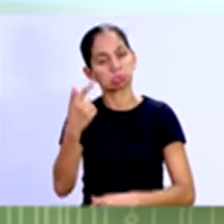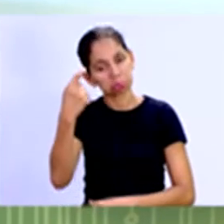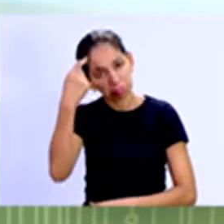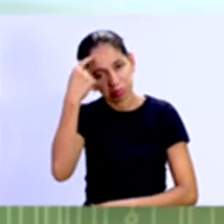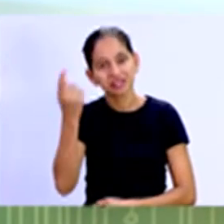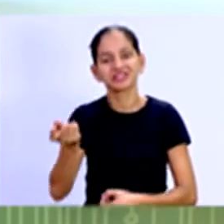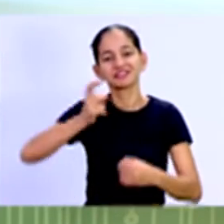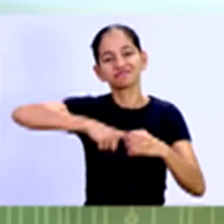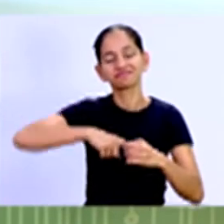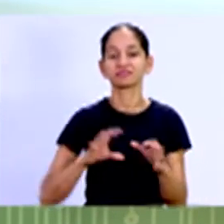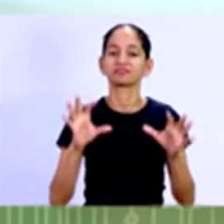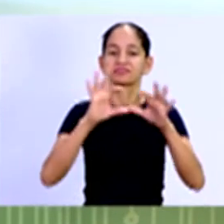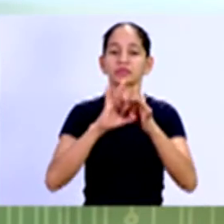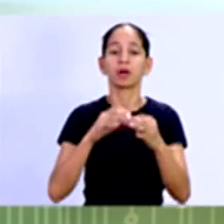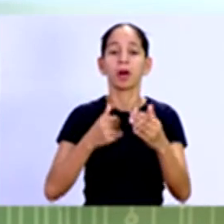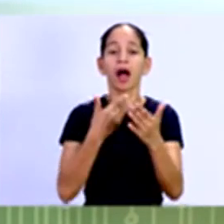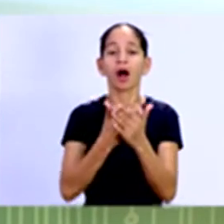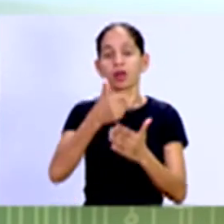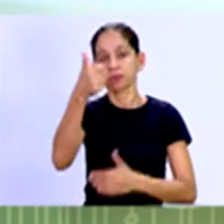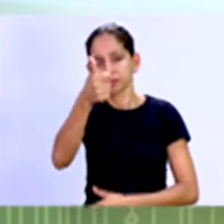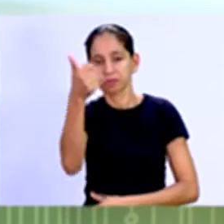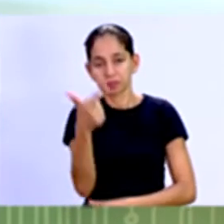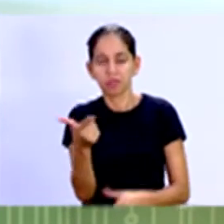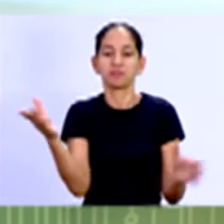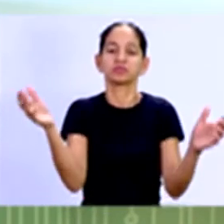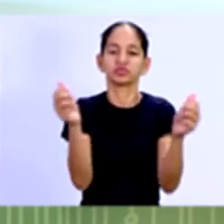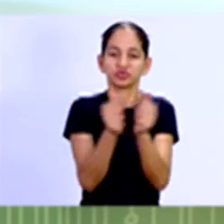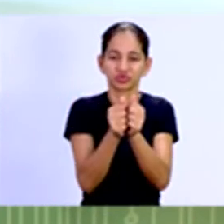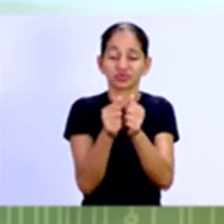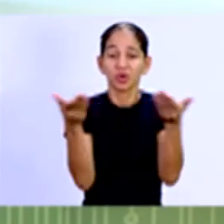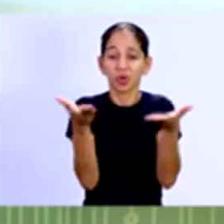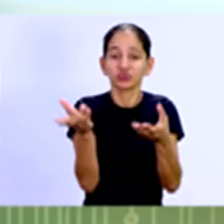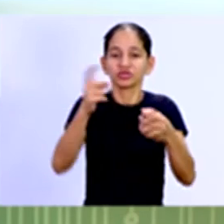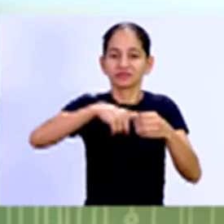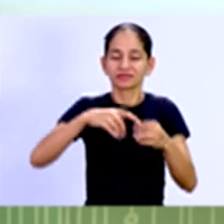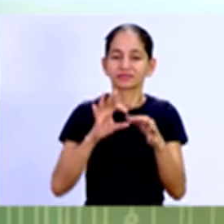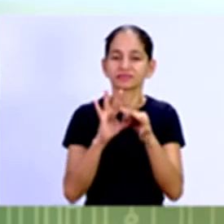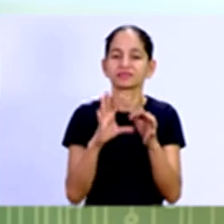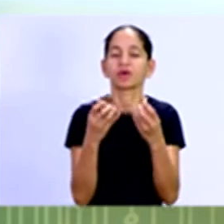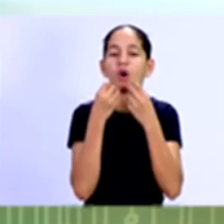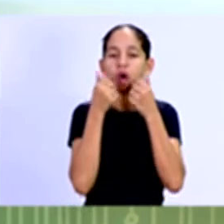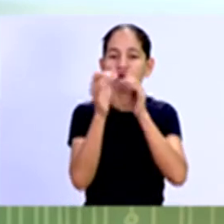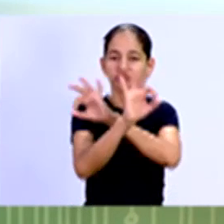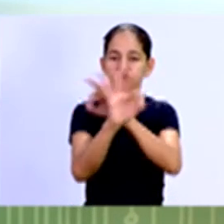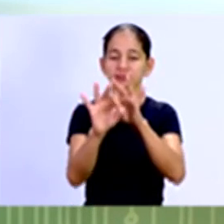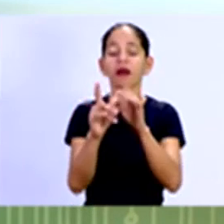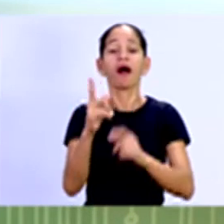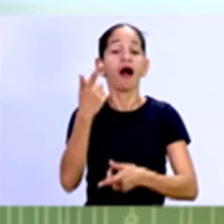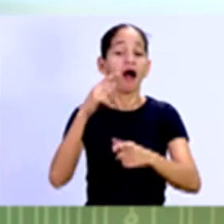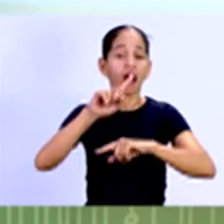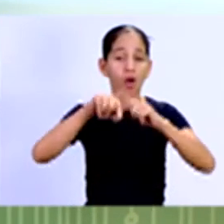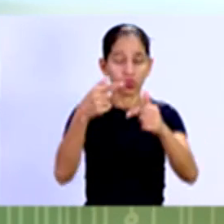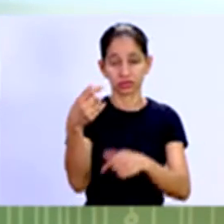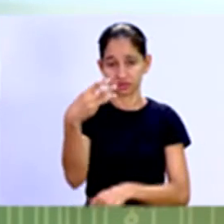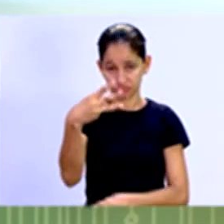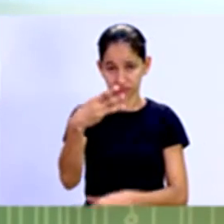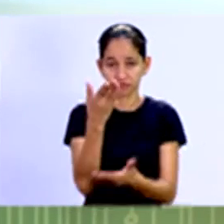resgatar o que a gente trabalhou na primeira aula, trabalhar hoje nessa segunda aula. Na próxima aula nós temos